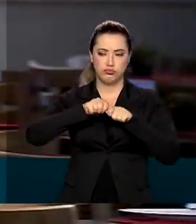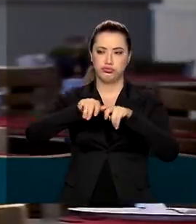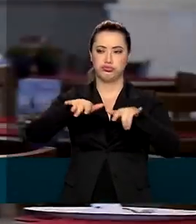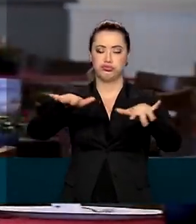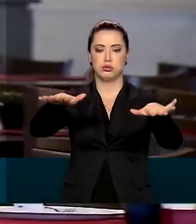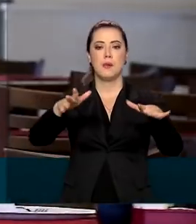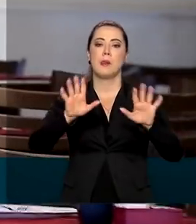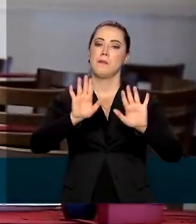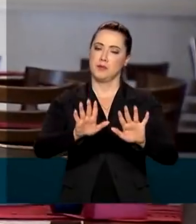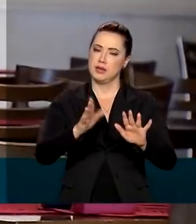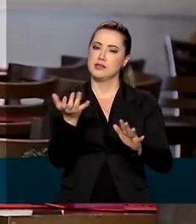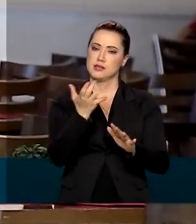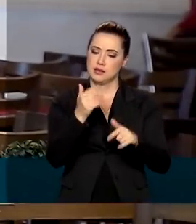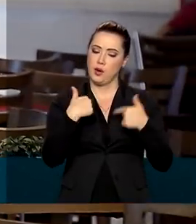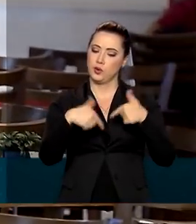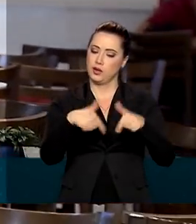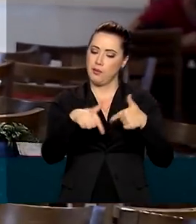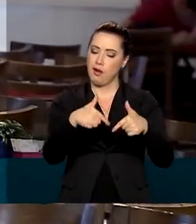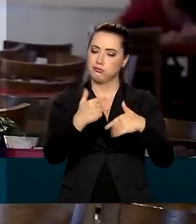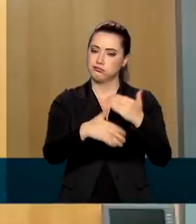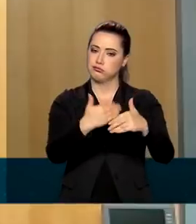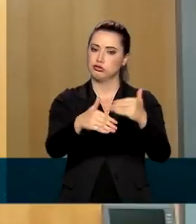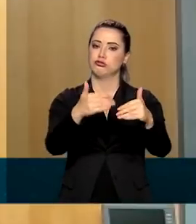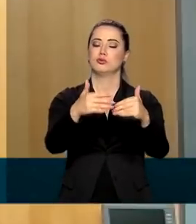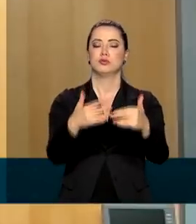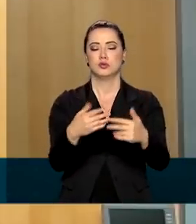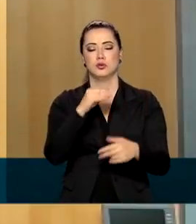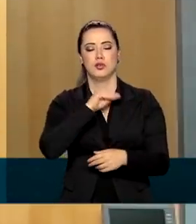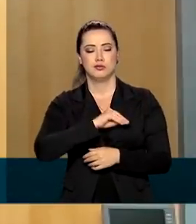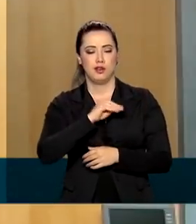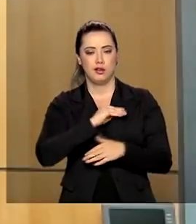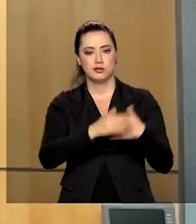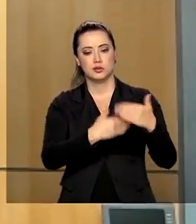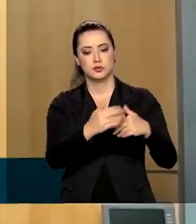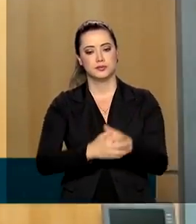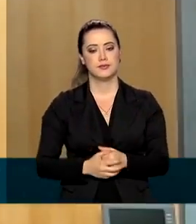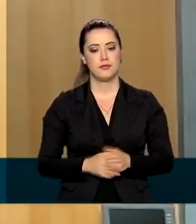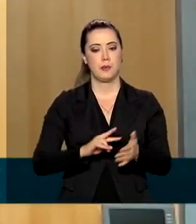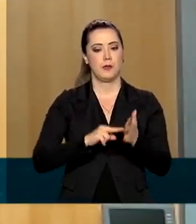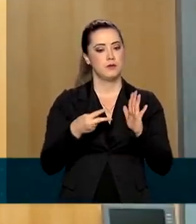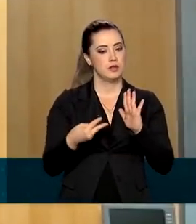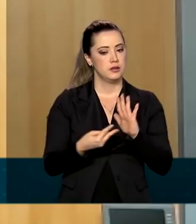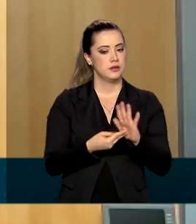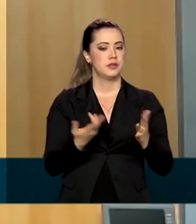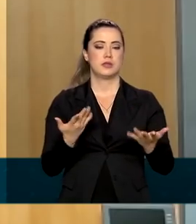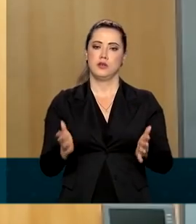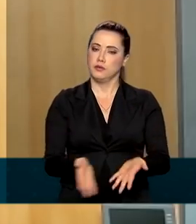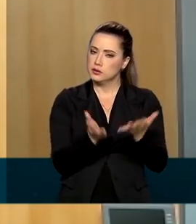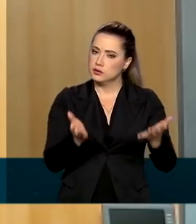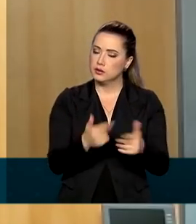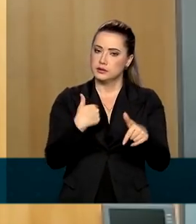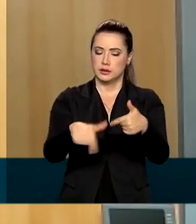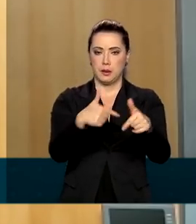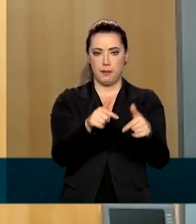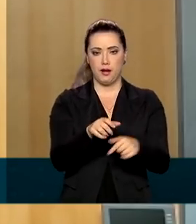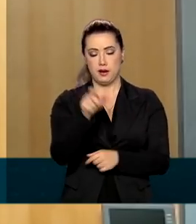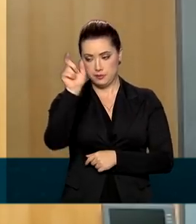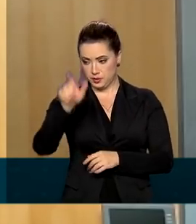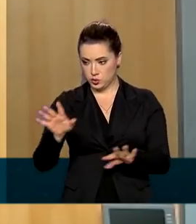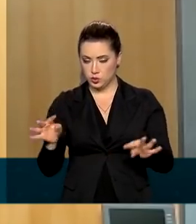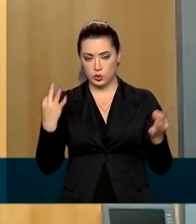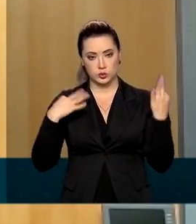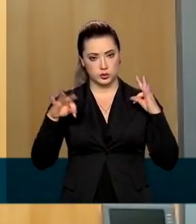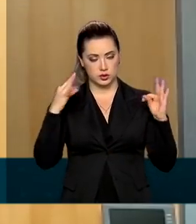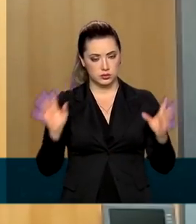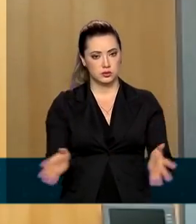manter empregos e a economia em funcionamento. Isso quer dizer manutenção do emprego, isso quer dizer estímulo ao turista para viajar, para vir ao